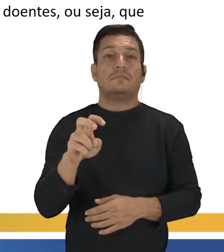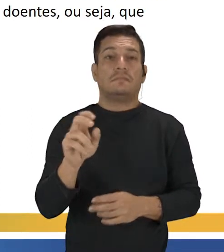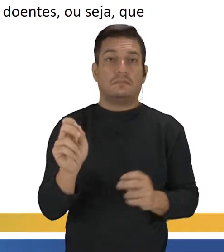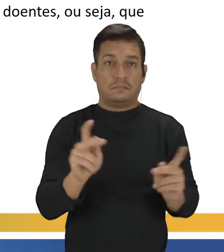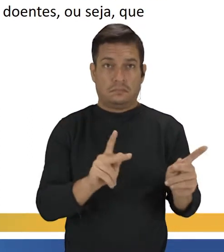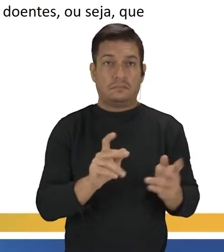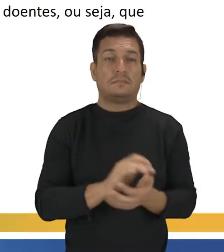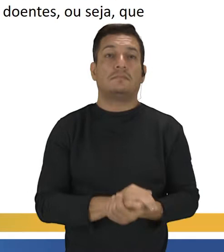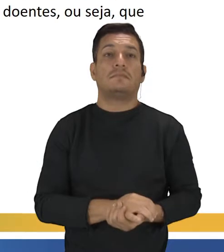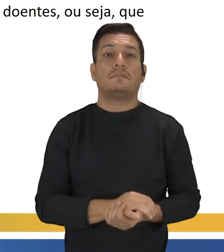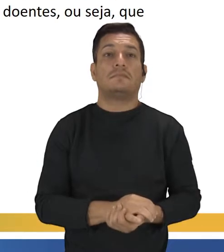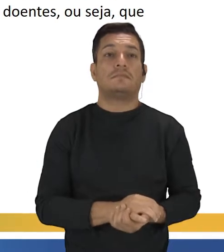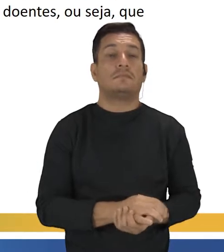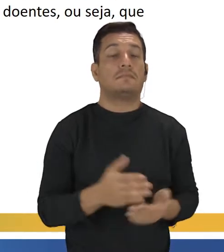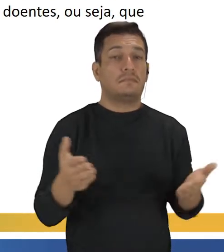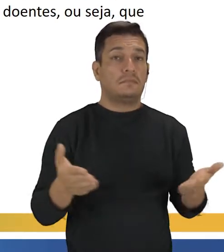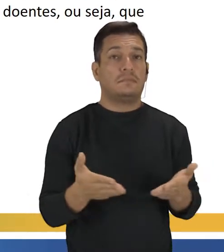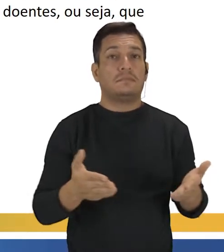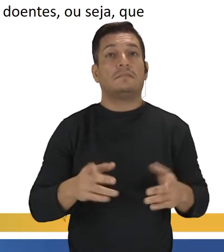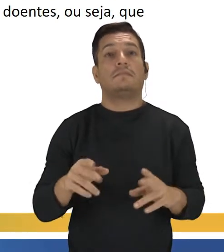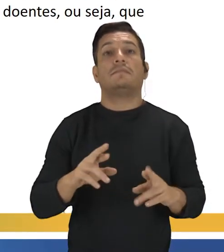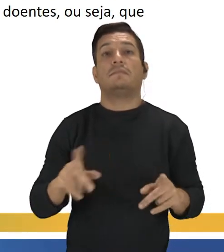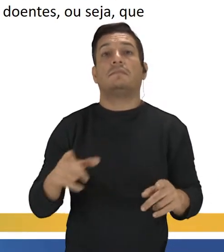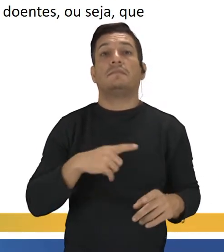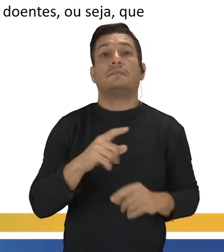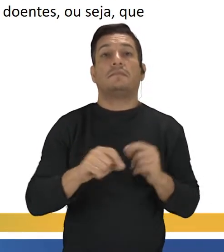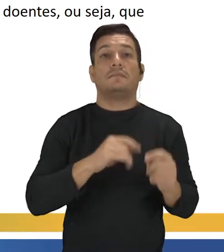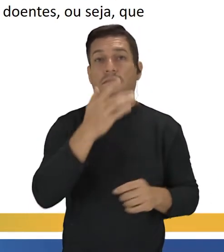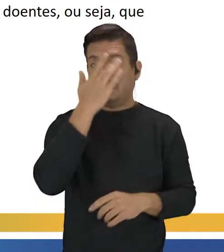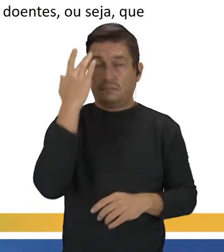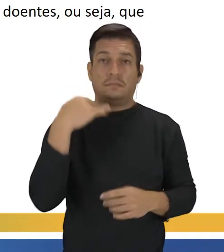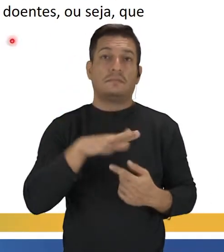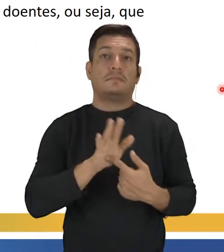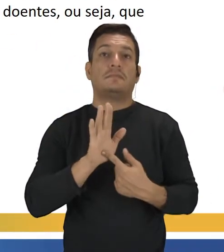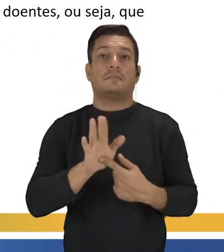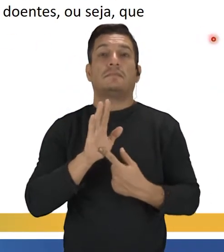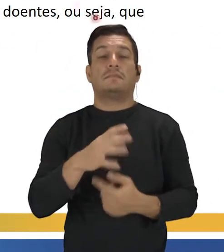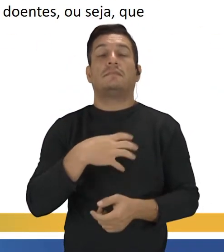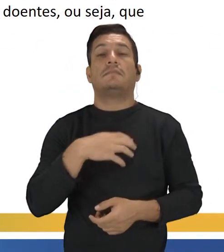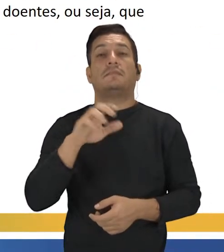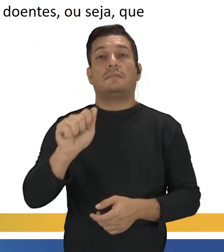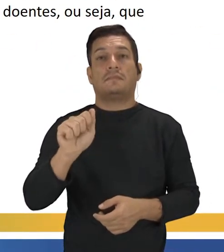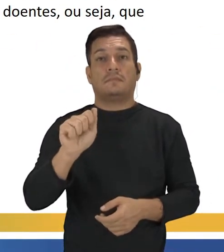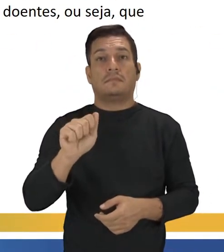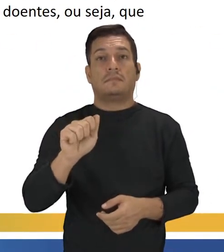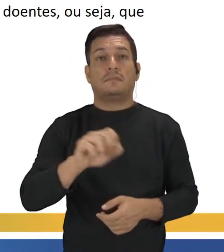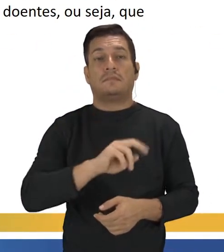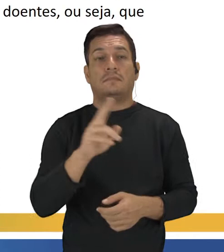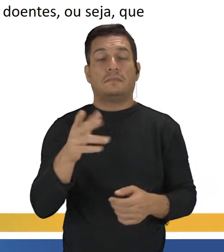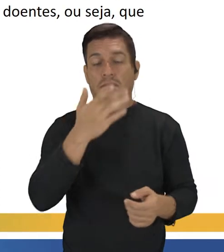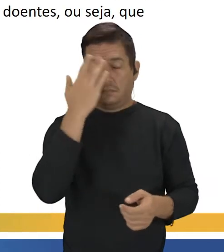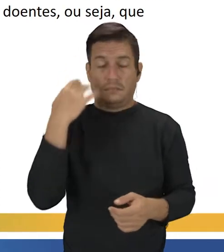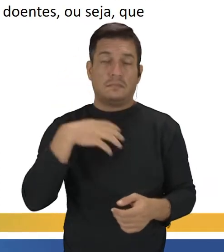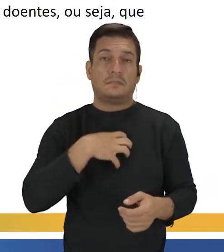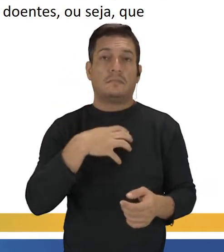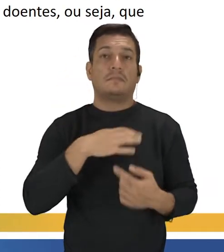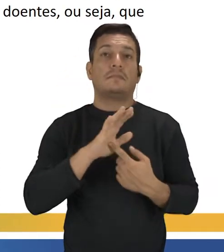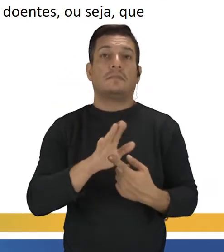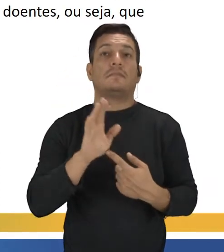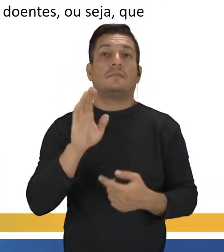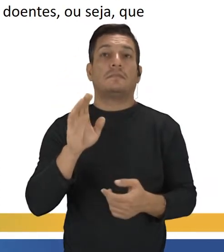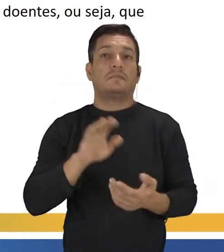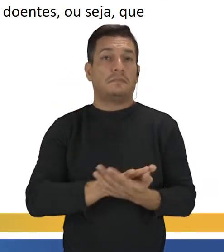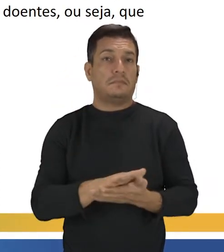ok? Então, a partir de agora, a diferença entre o total de pessoas que apresentam o sintoma A ou o total de pessoas que não